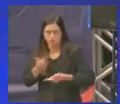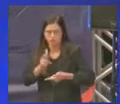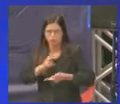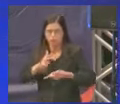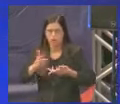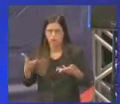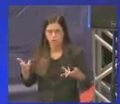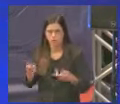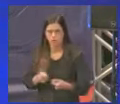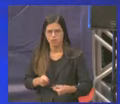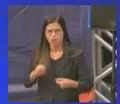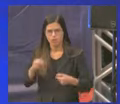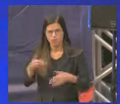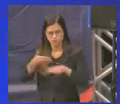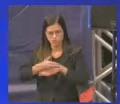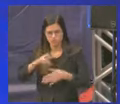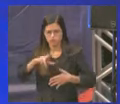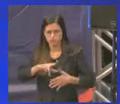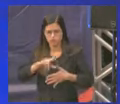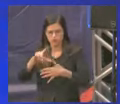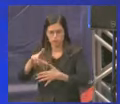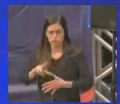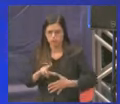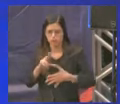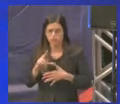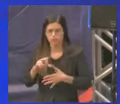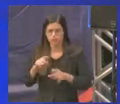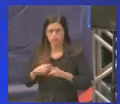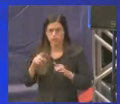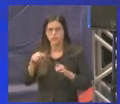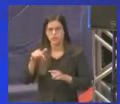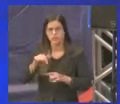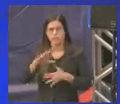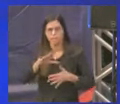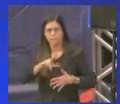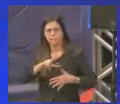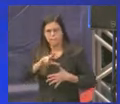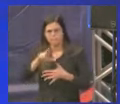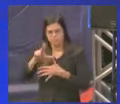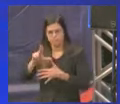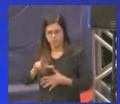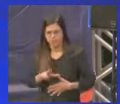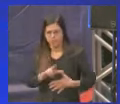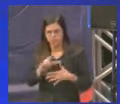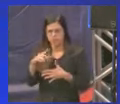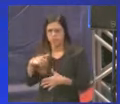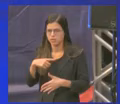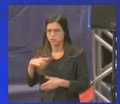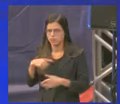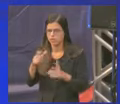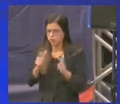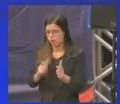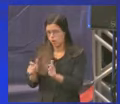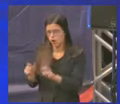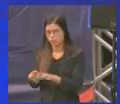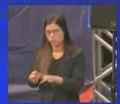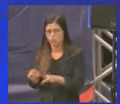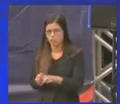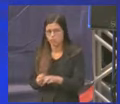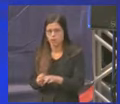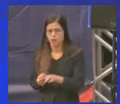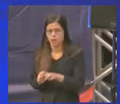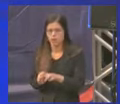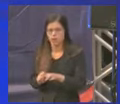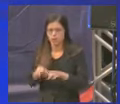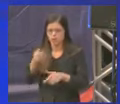América Latina, de uma maneira geral. Sendo que a própria América Latina pode ter ilhas de excelência, onde a mão de obra qualificada é